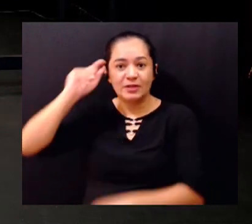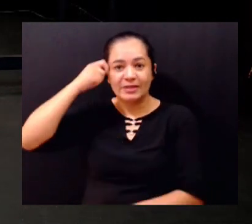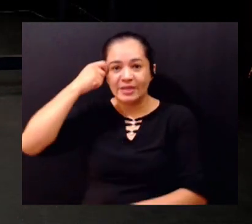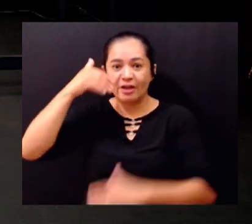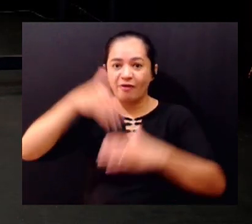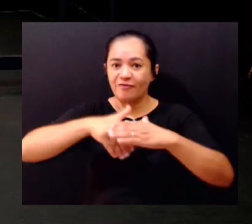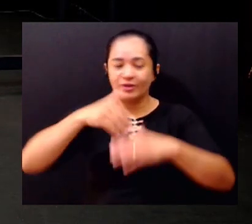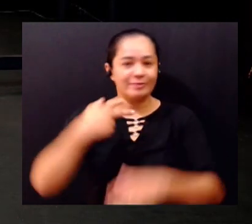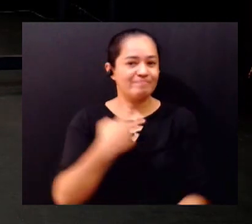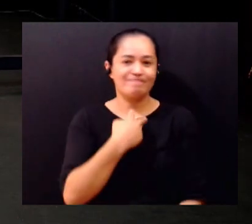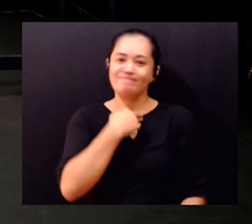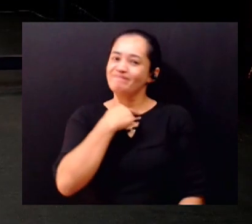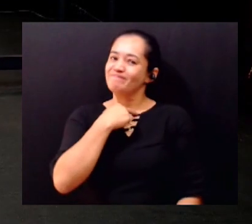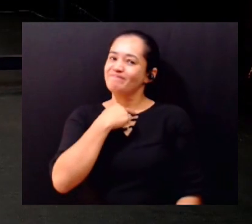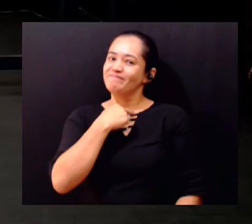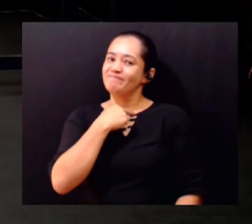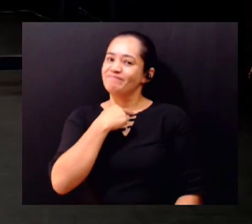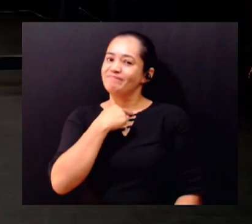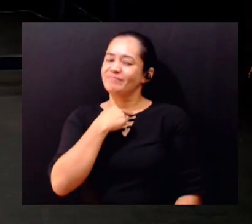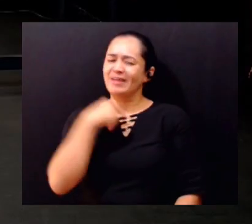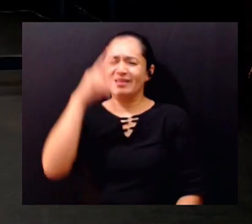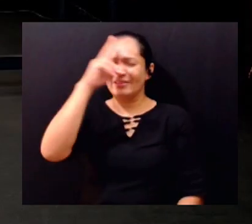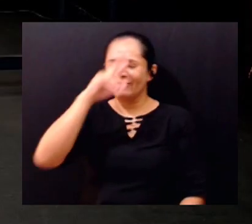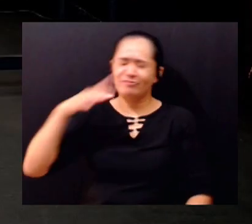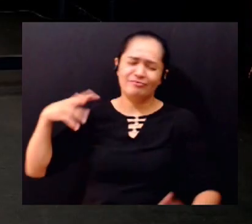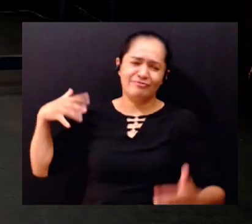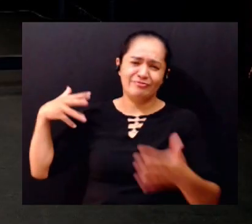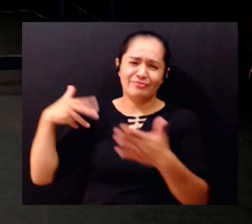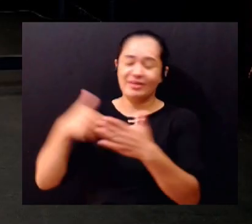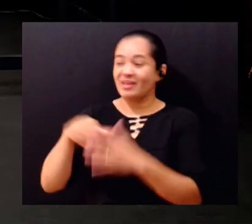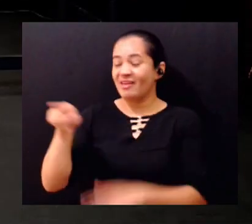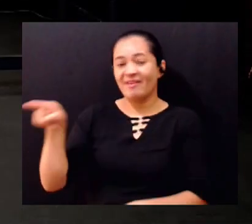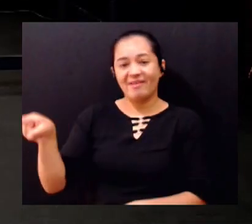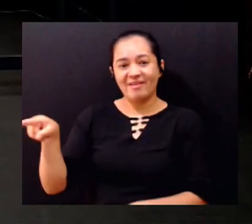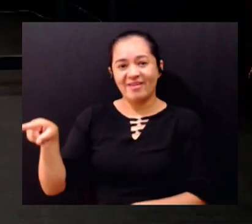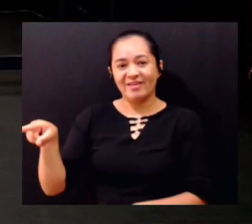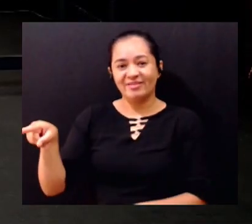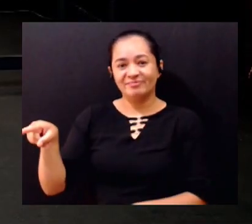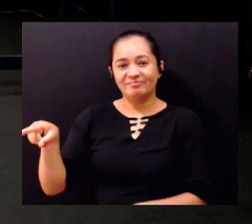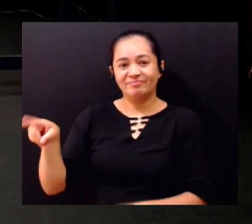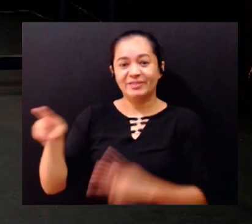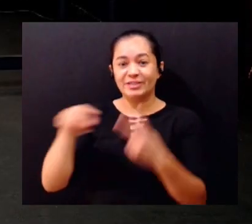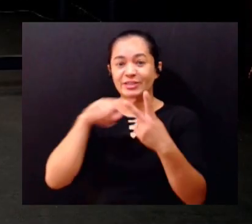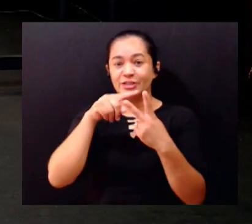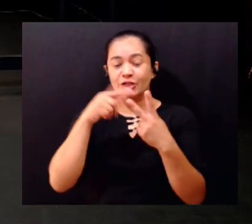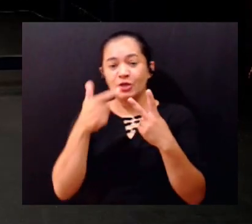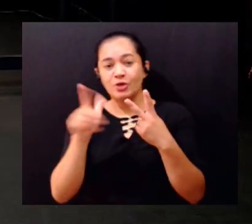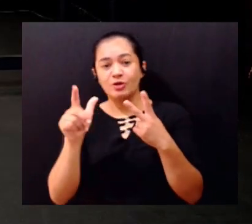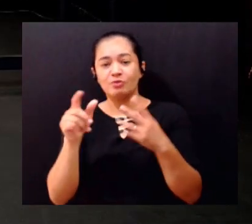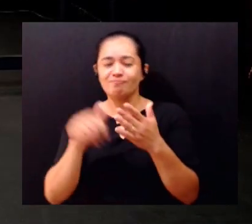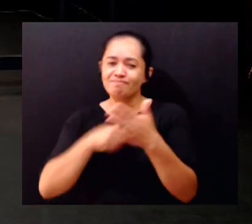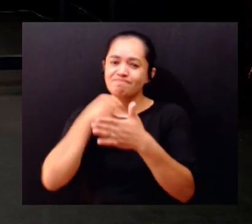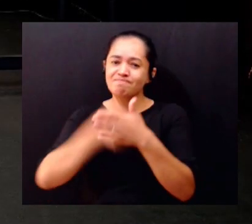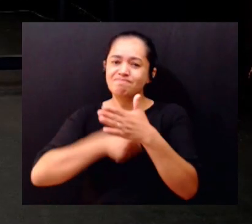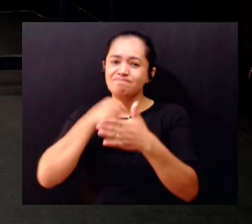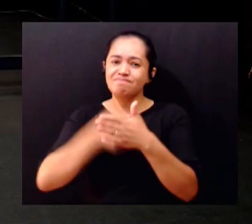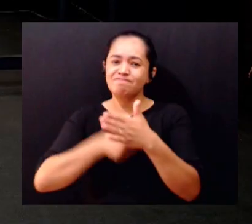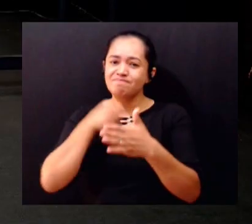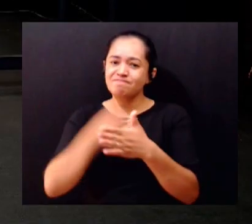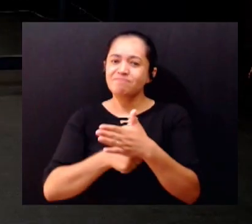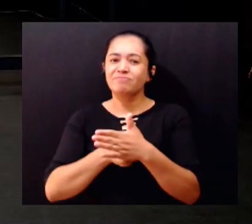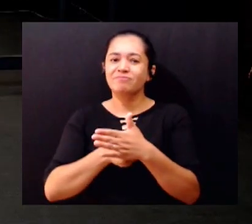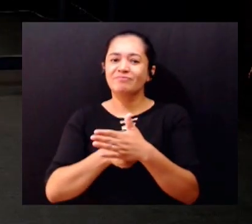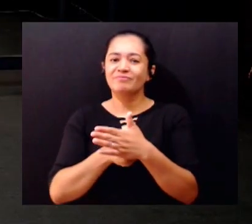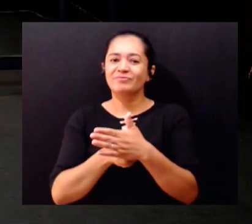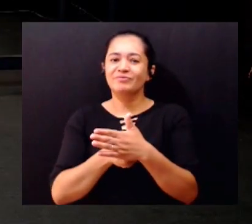né? Uma longa história. Então, o Ângelo Agostini estava aí com Luiz Gama nessa luta e da resistência de todo